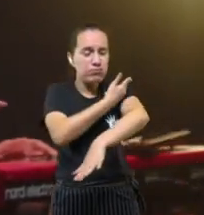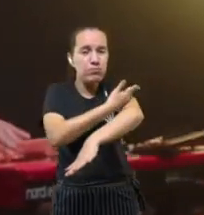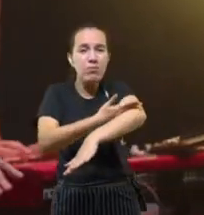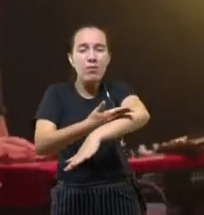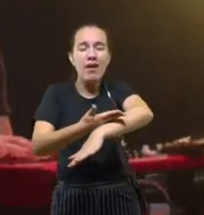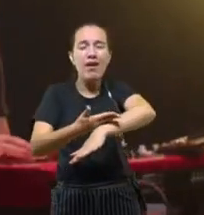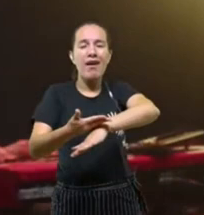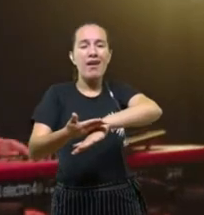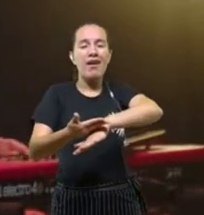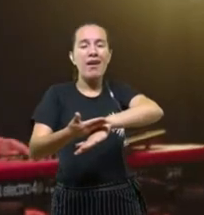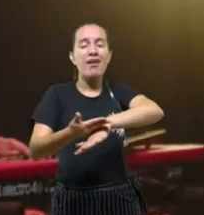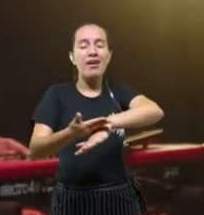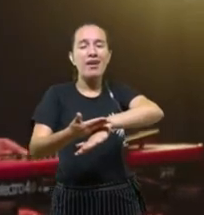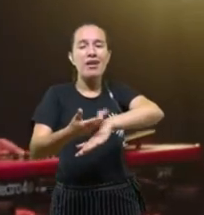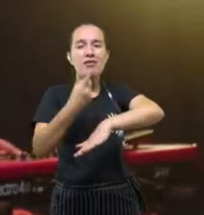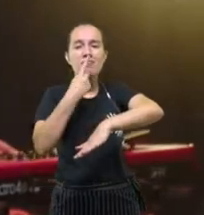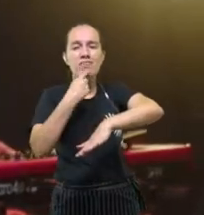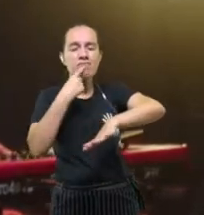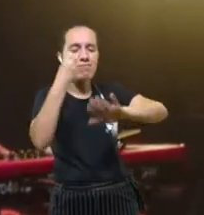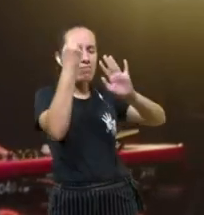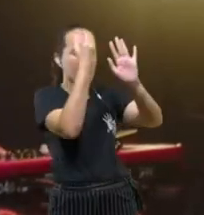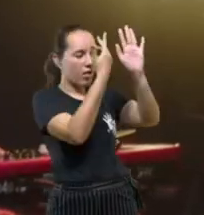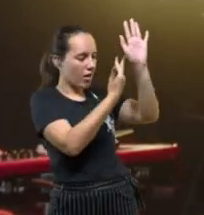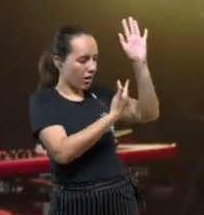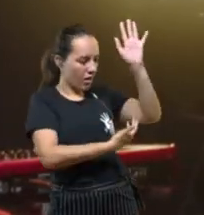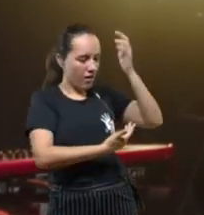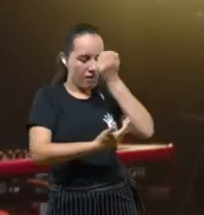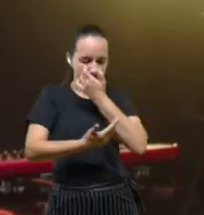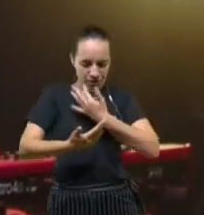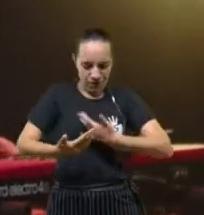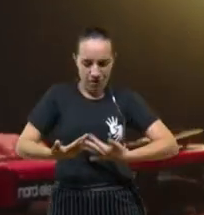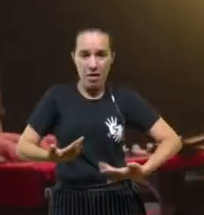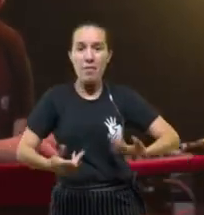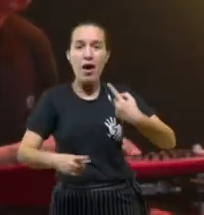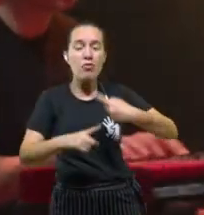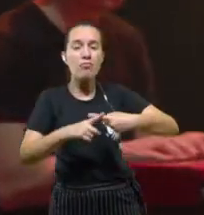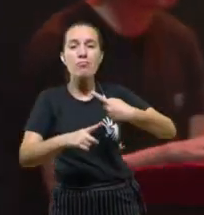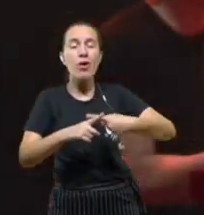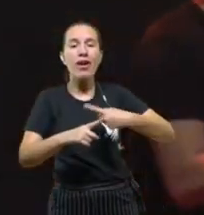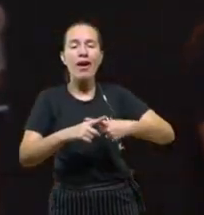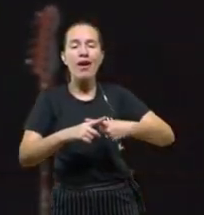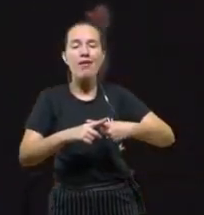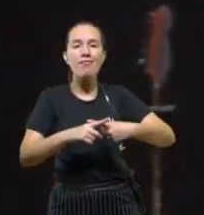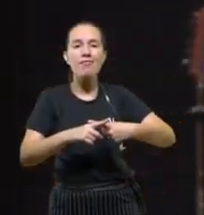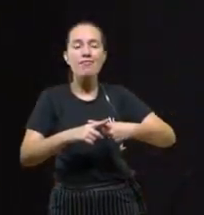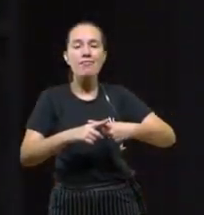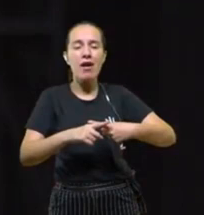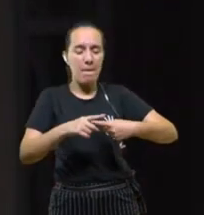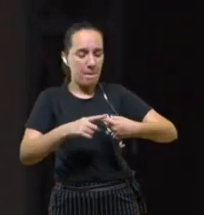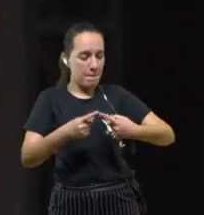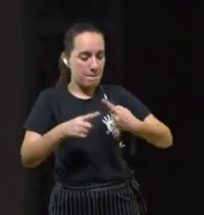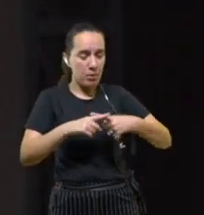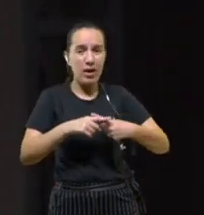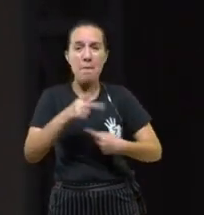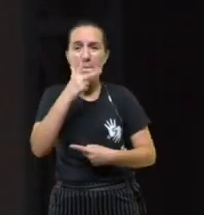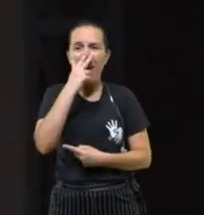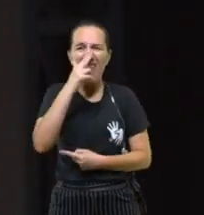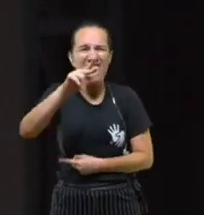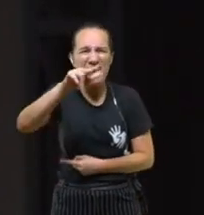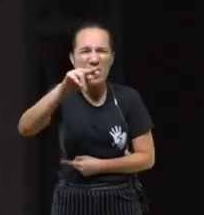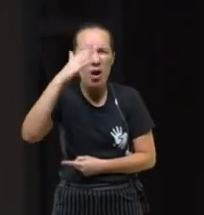manchas vermelhas, que parece que Ele estava pisando uvas. Mas Isaías